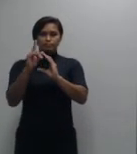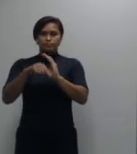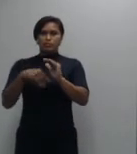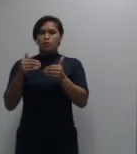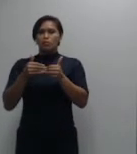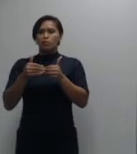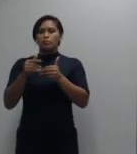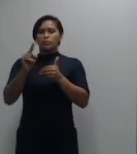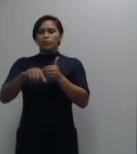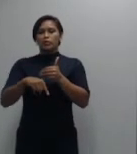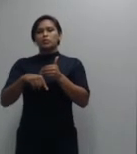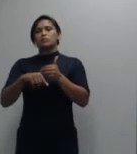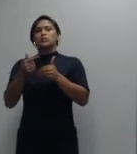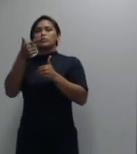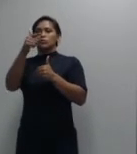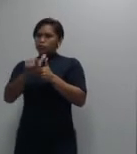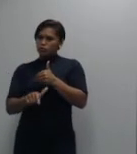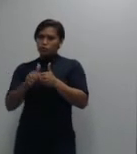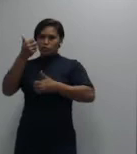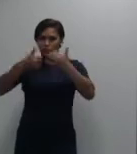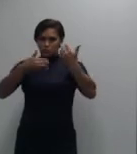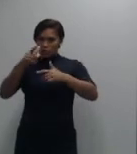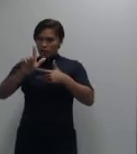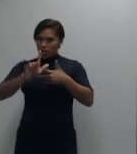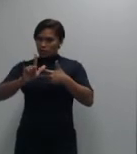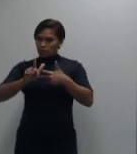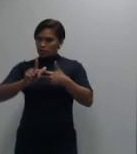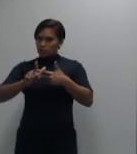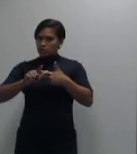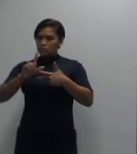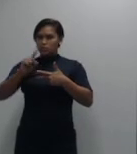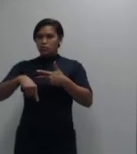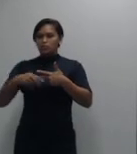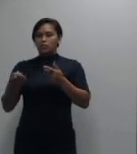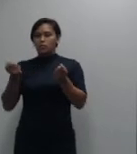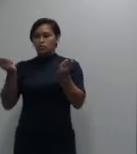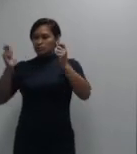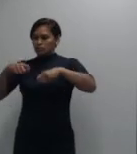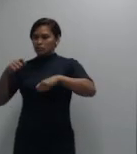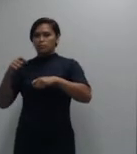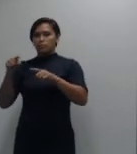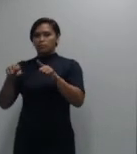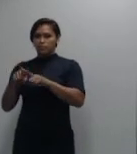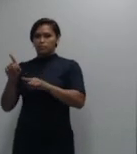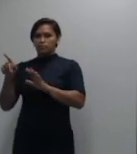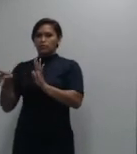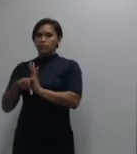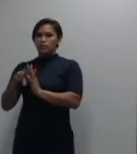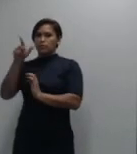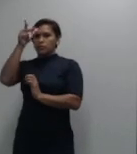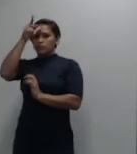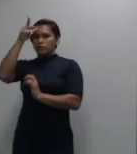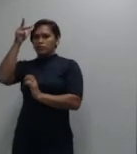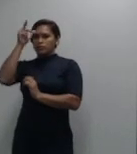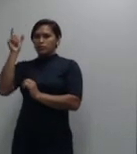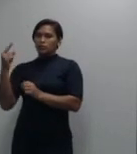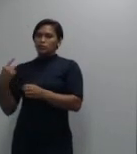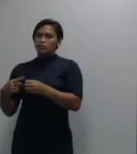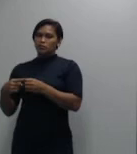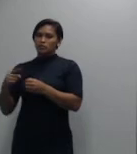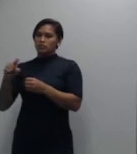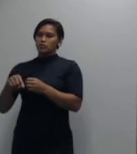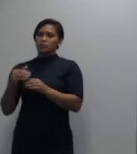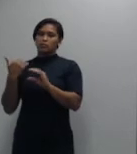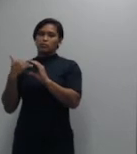processo e tudo mais uma vez legislativo e é da competência do próprio é Prefeito